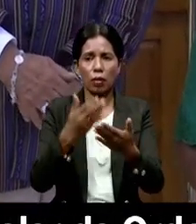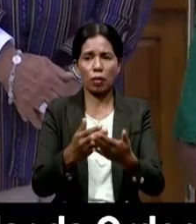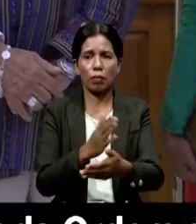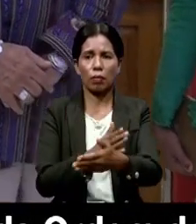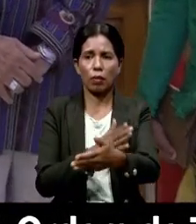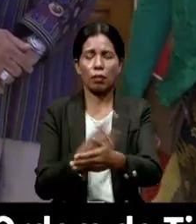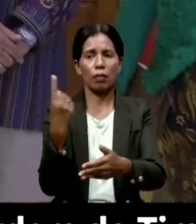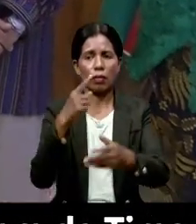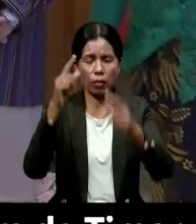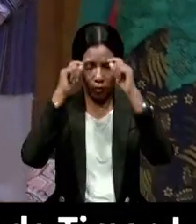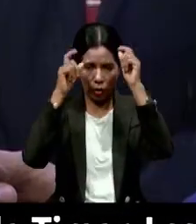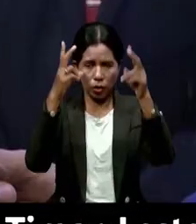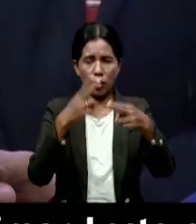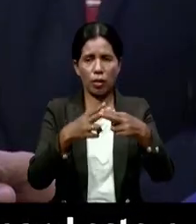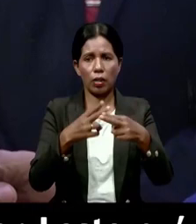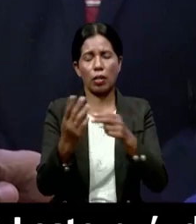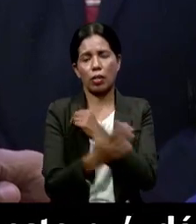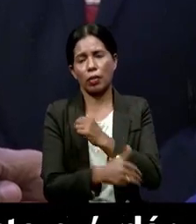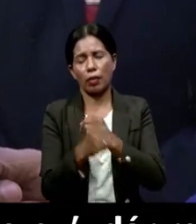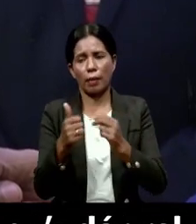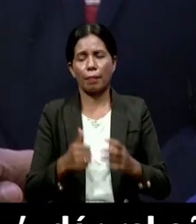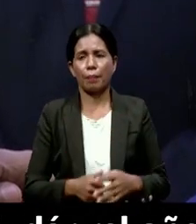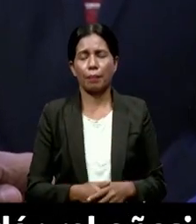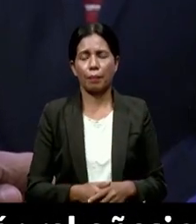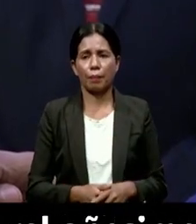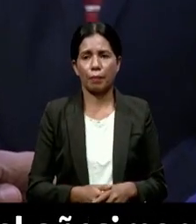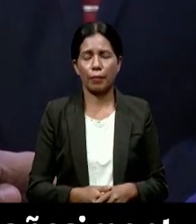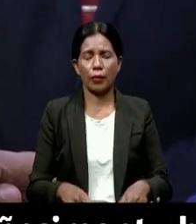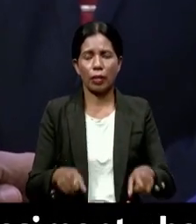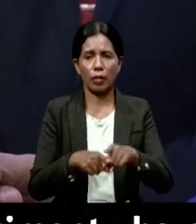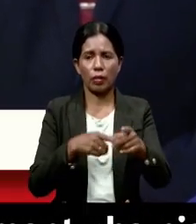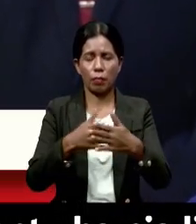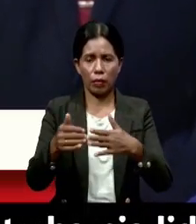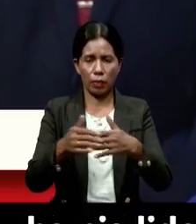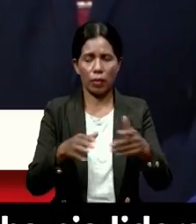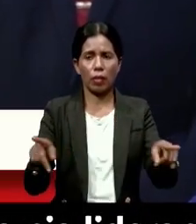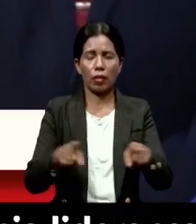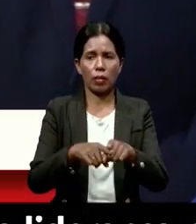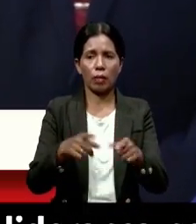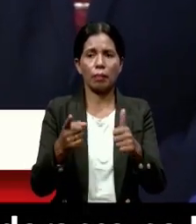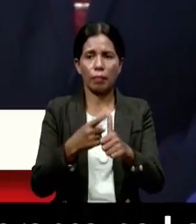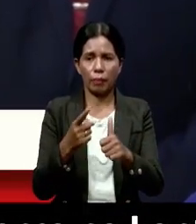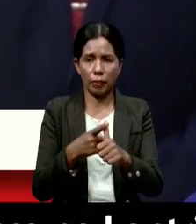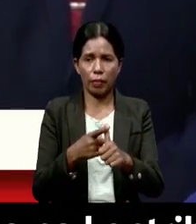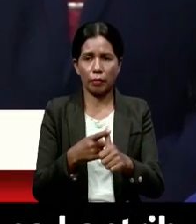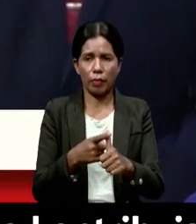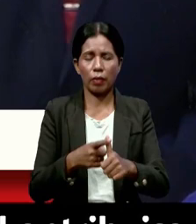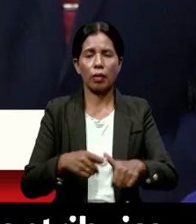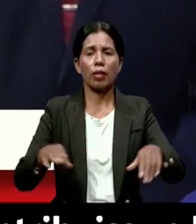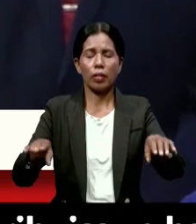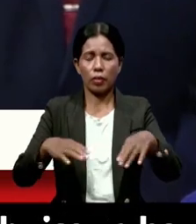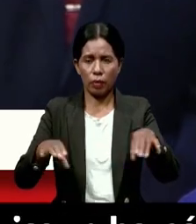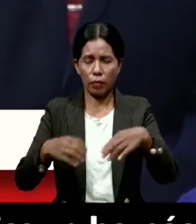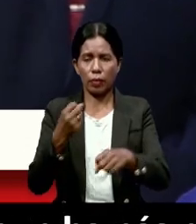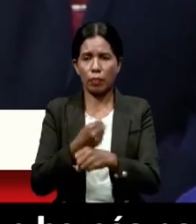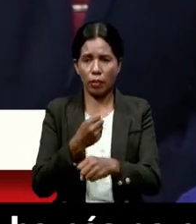fatin Timor-Leste na Naran e Arailior. Saje embaixeiro, nesse bai-bai, macana em primeiro, serviço